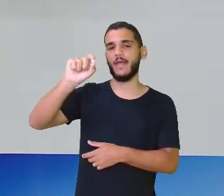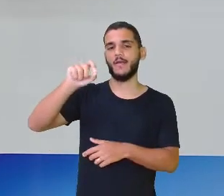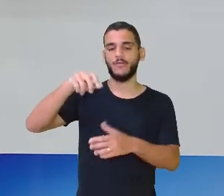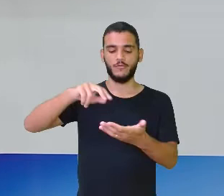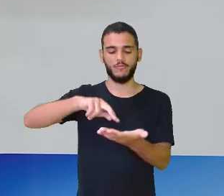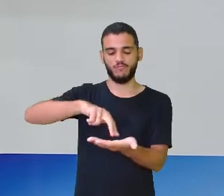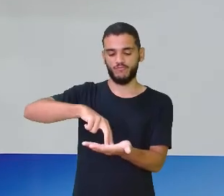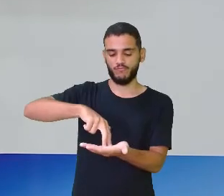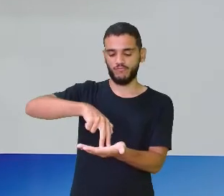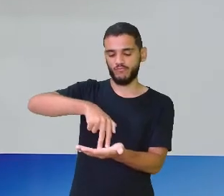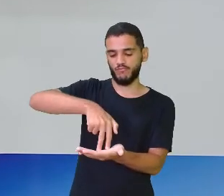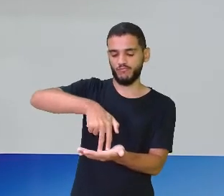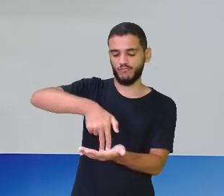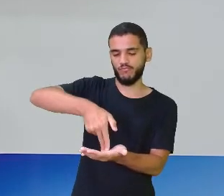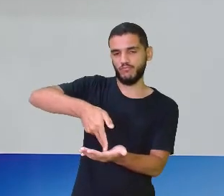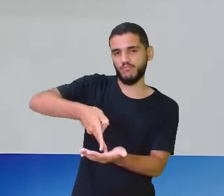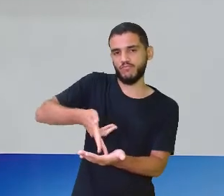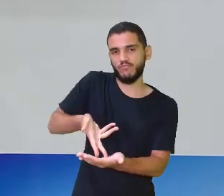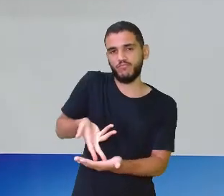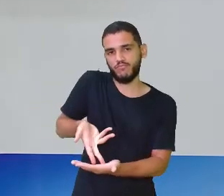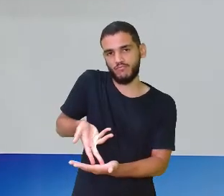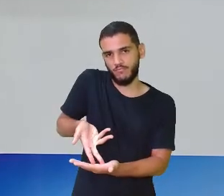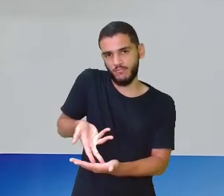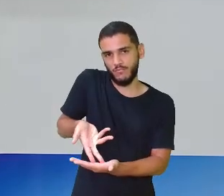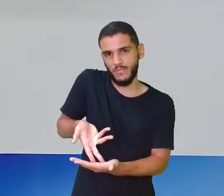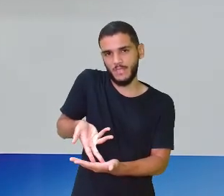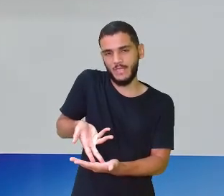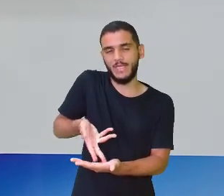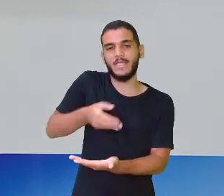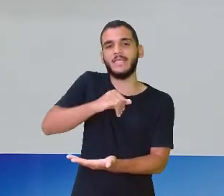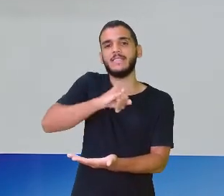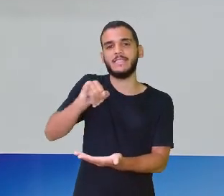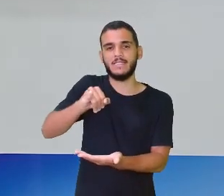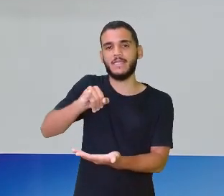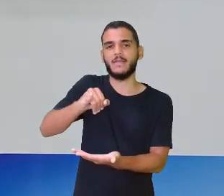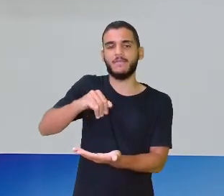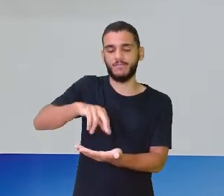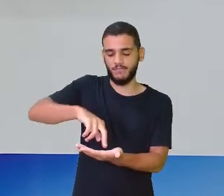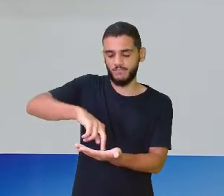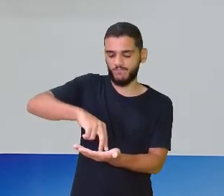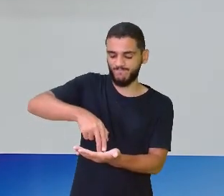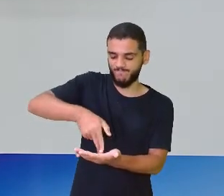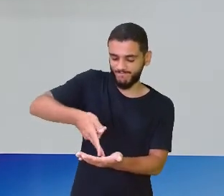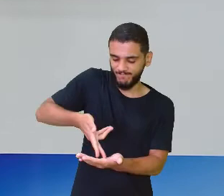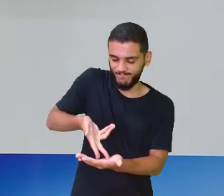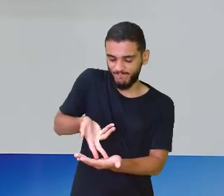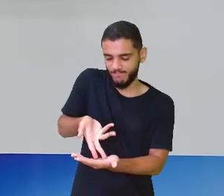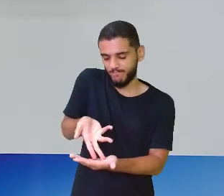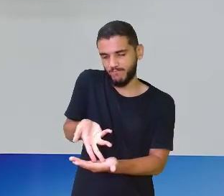desse mais uma voltinha, 270. E para fechar,